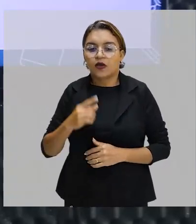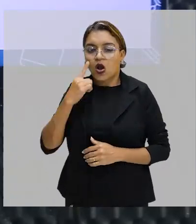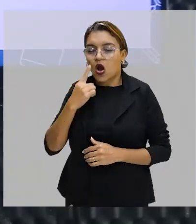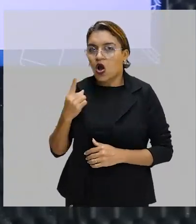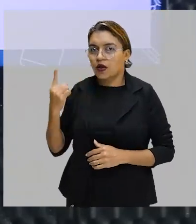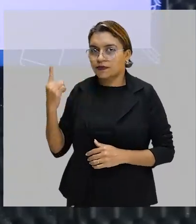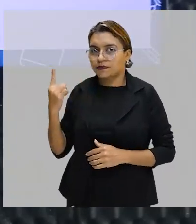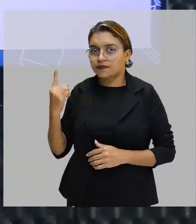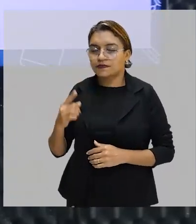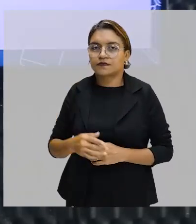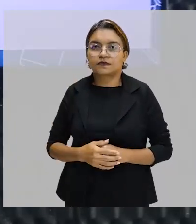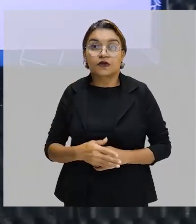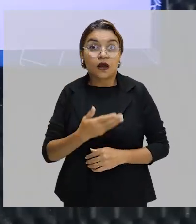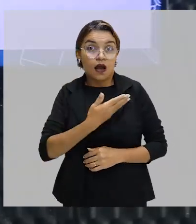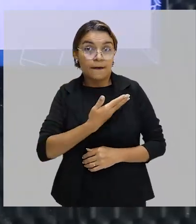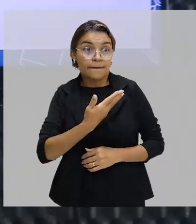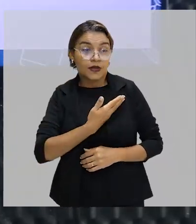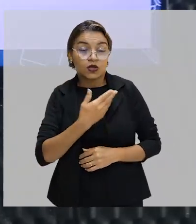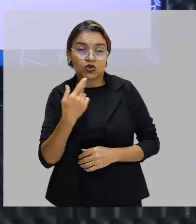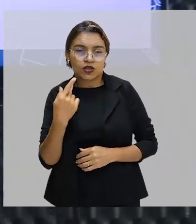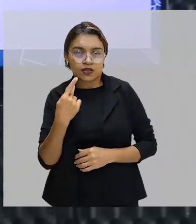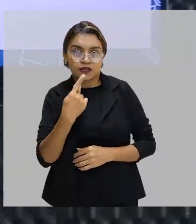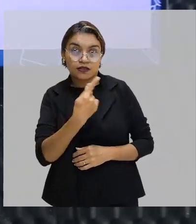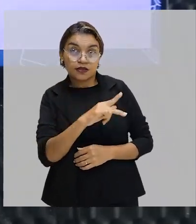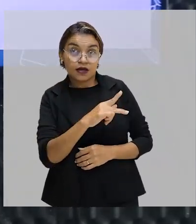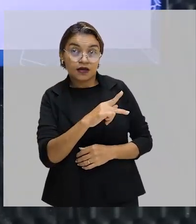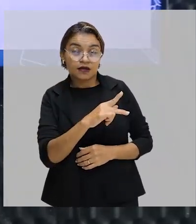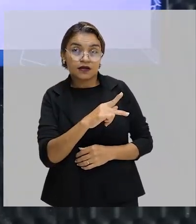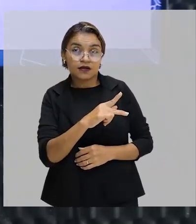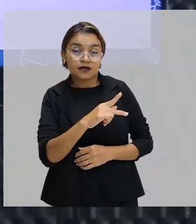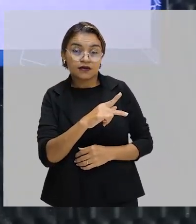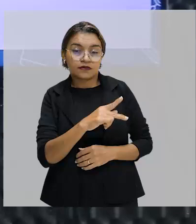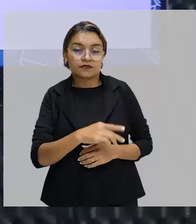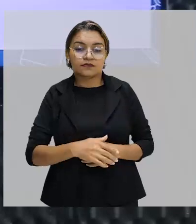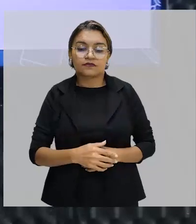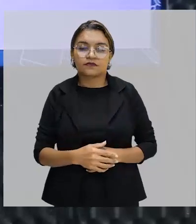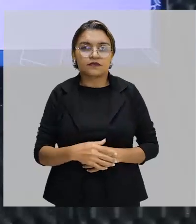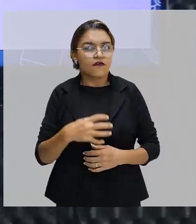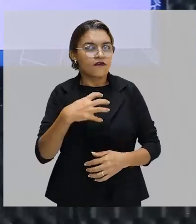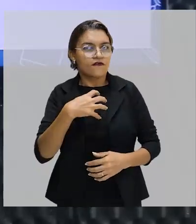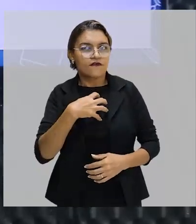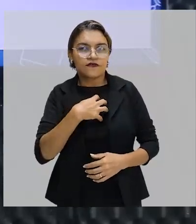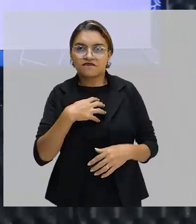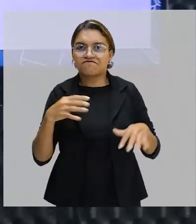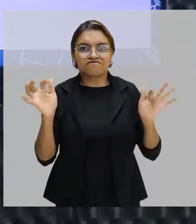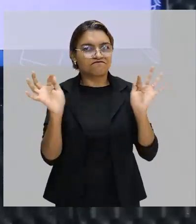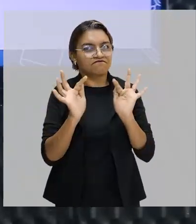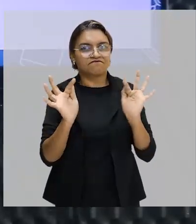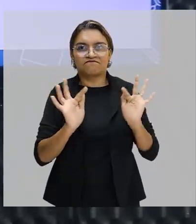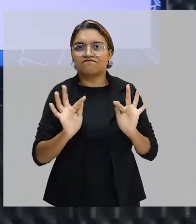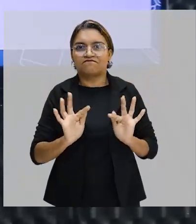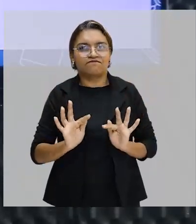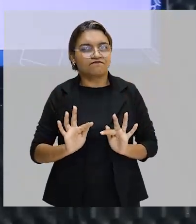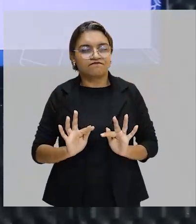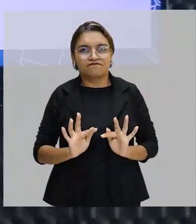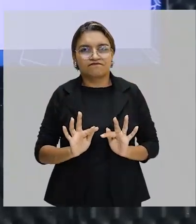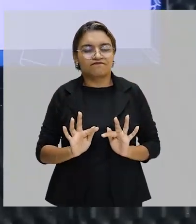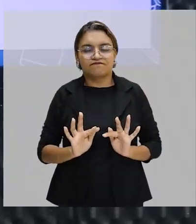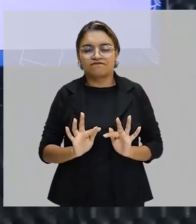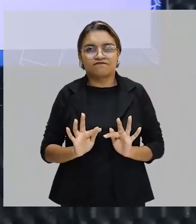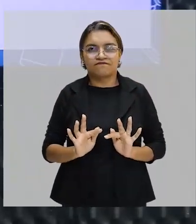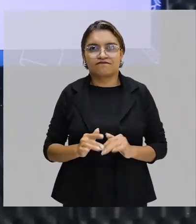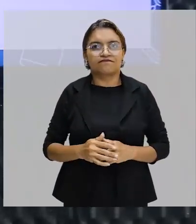os amigos dele, are not happy. Não estão felizes ou não são felizes.